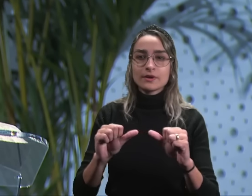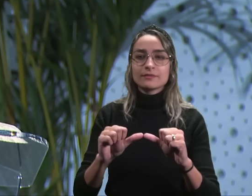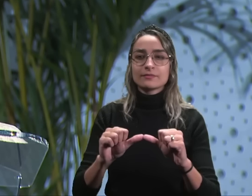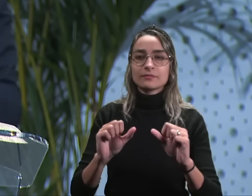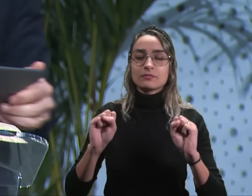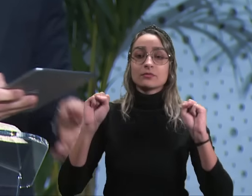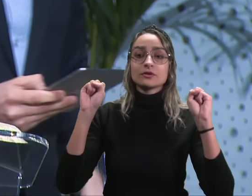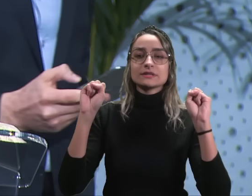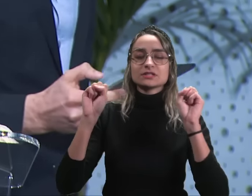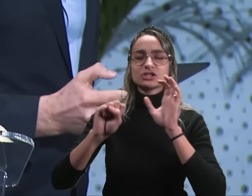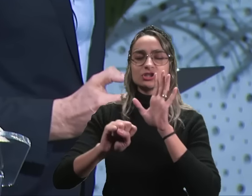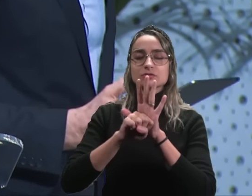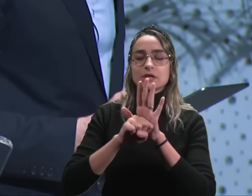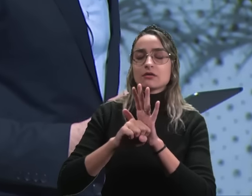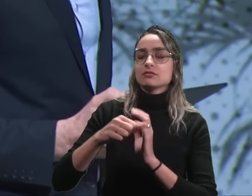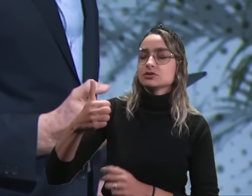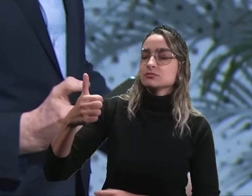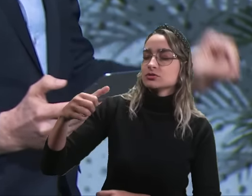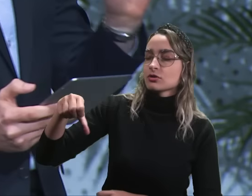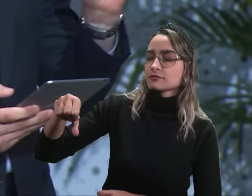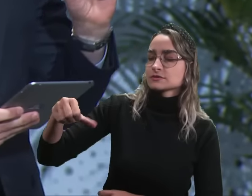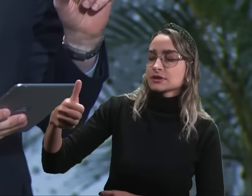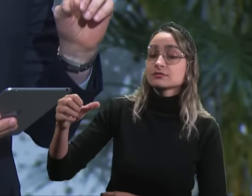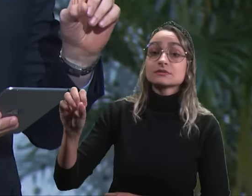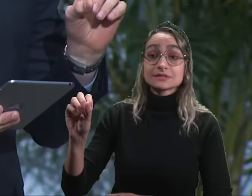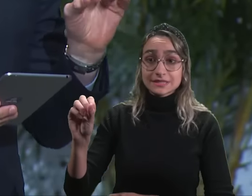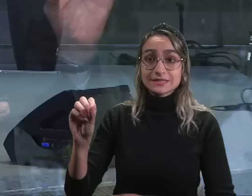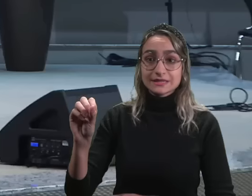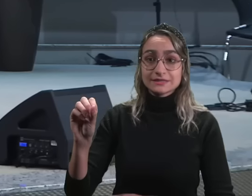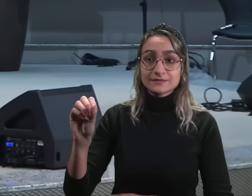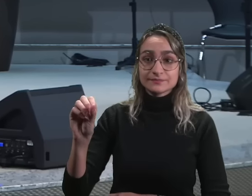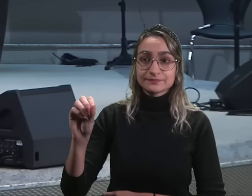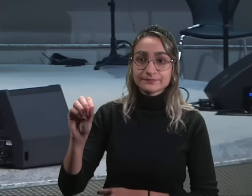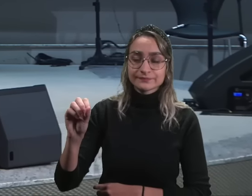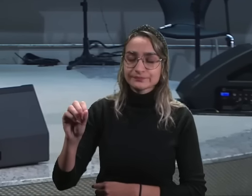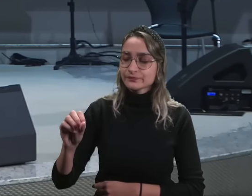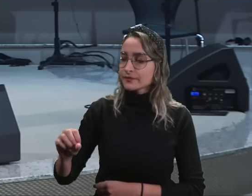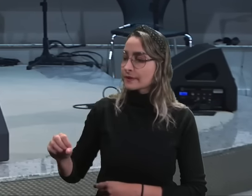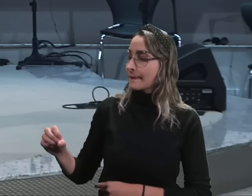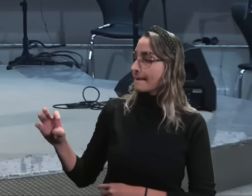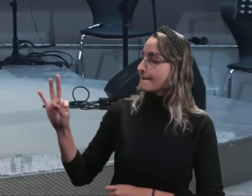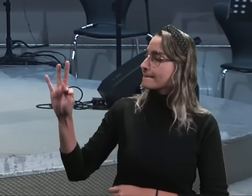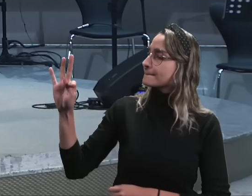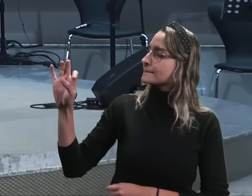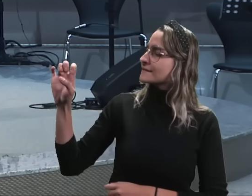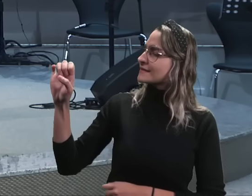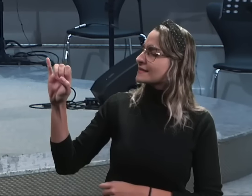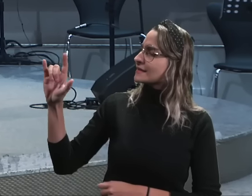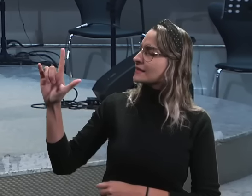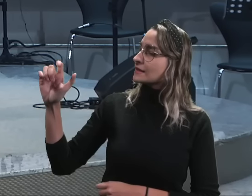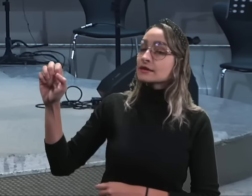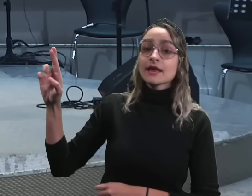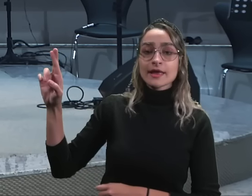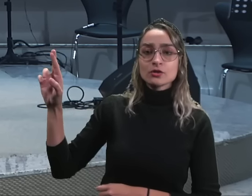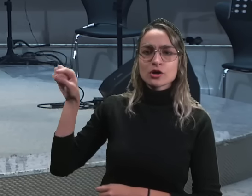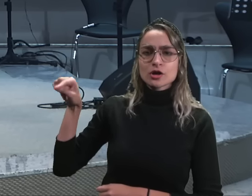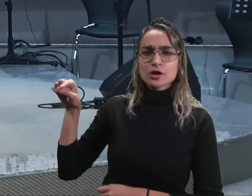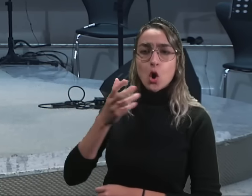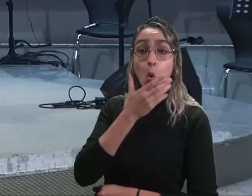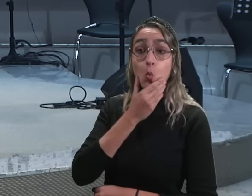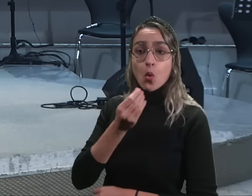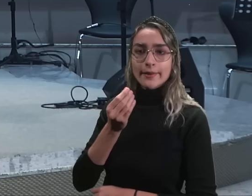BN ele escreve o seguinte o senhor poderia ter terminado o seu